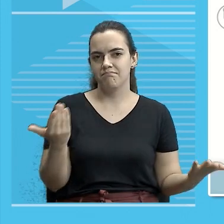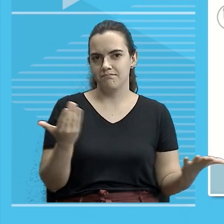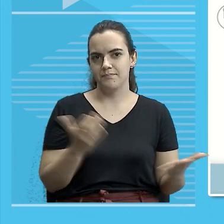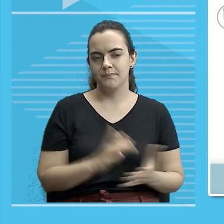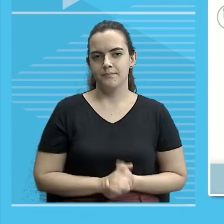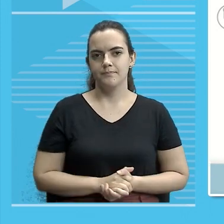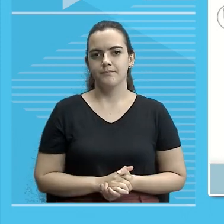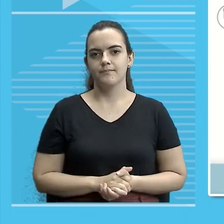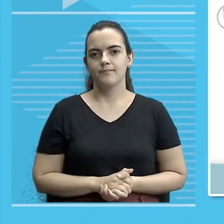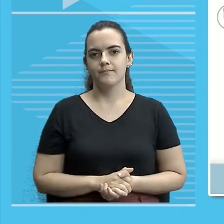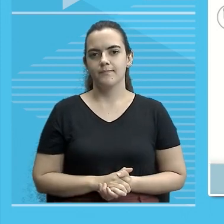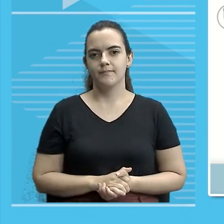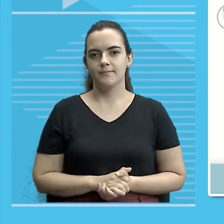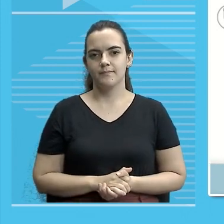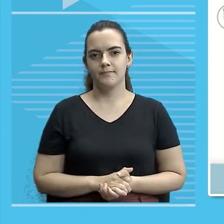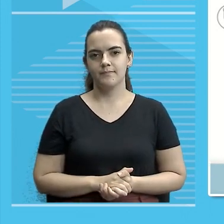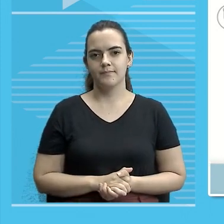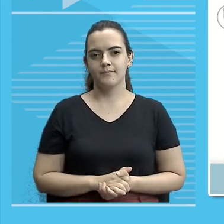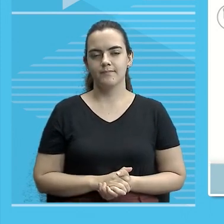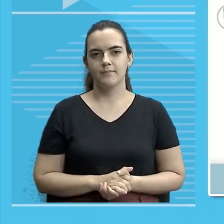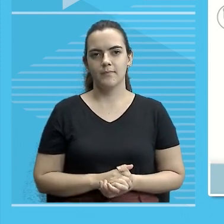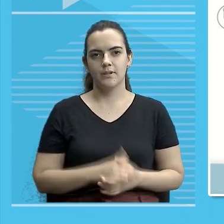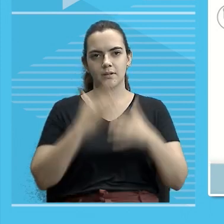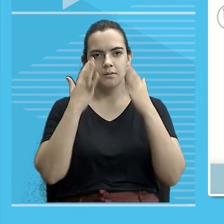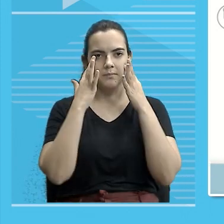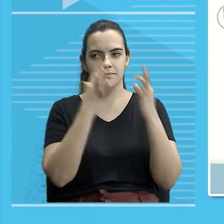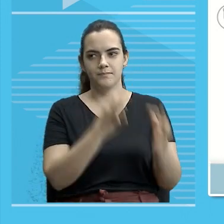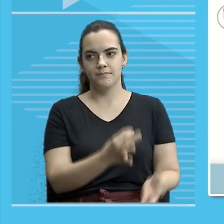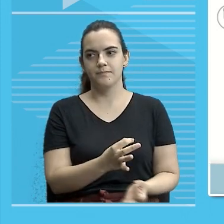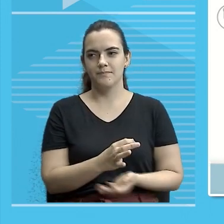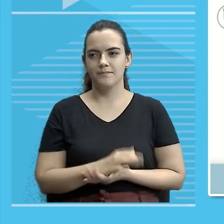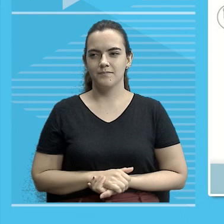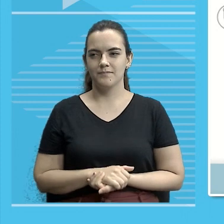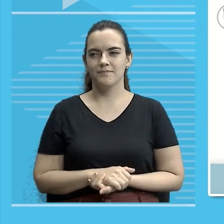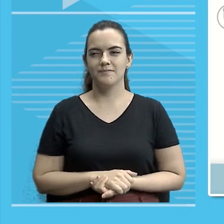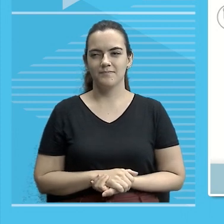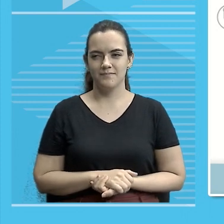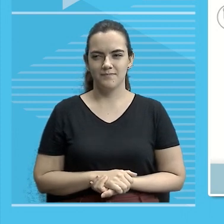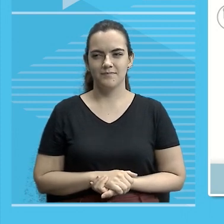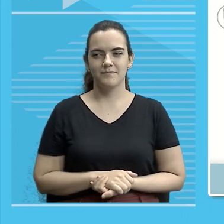vamos lá Professor vamos prestar atenção que o número 1